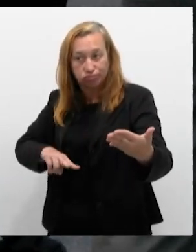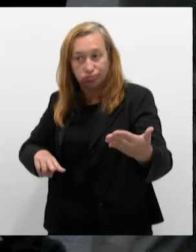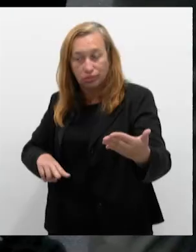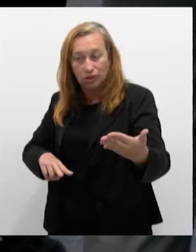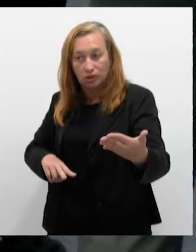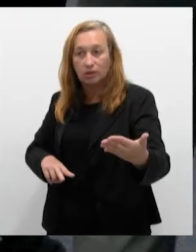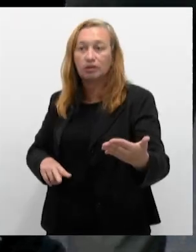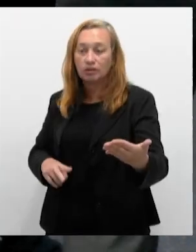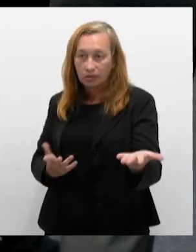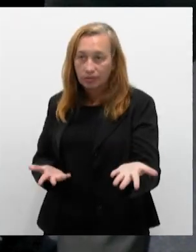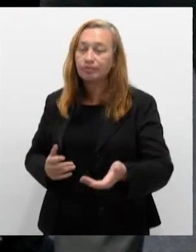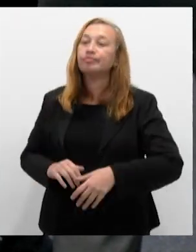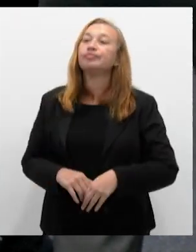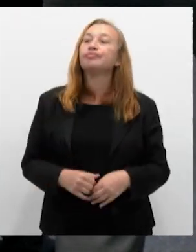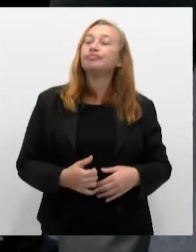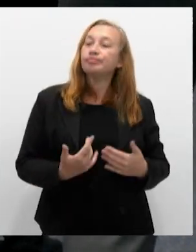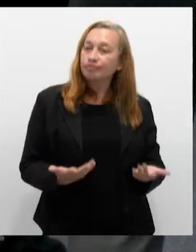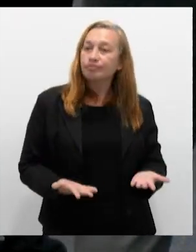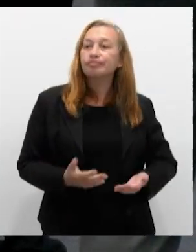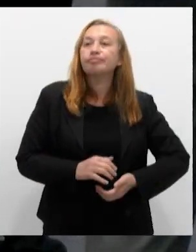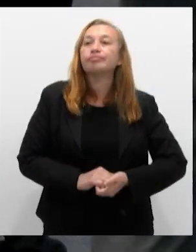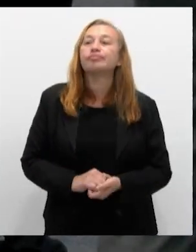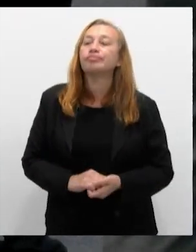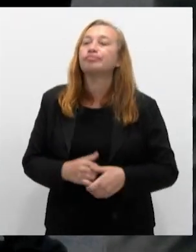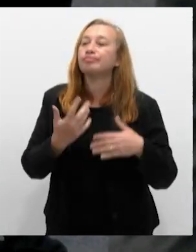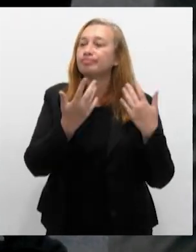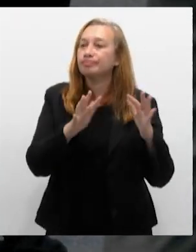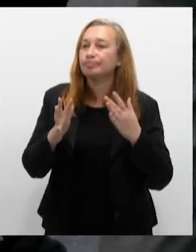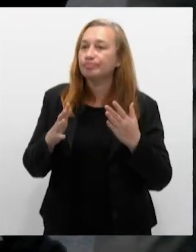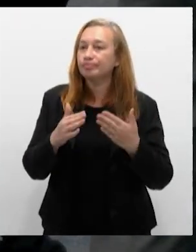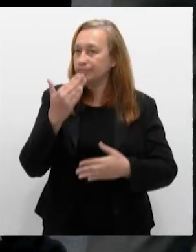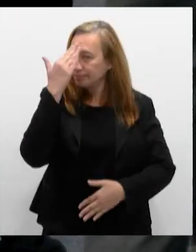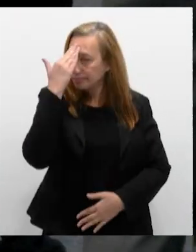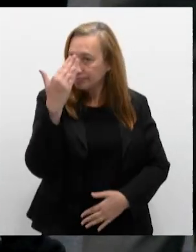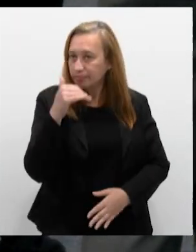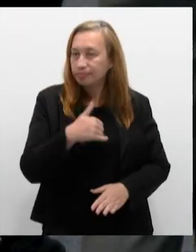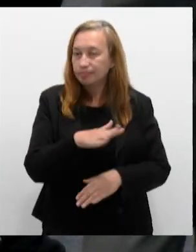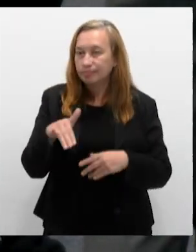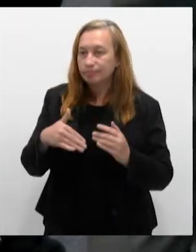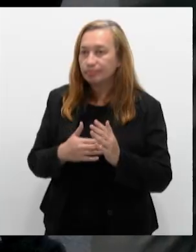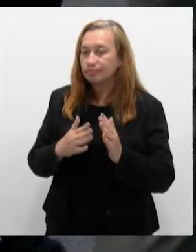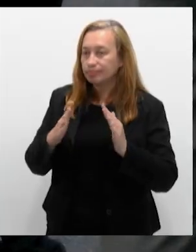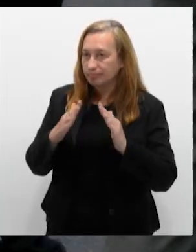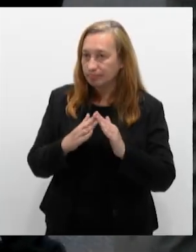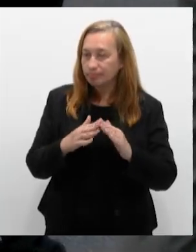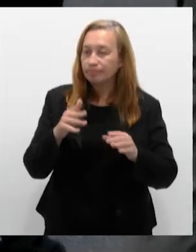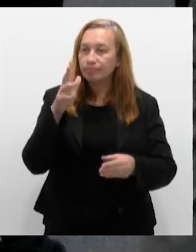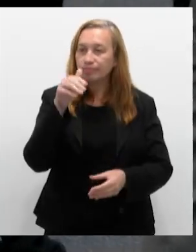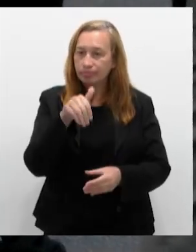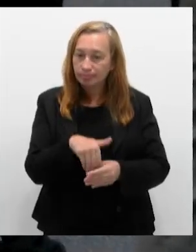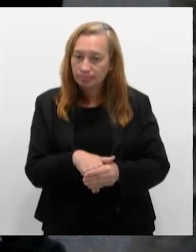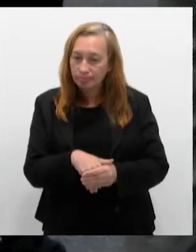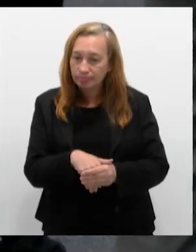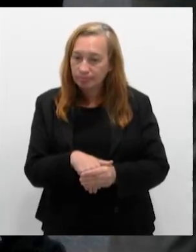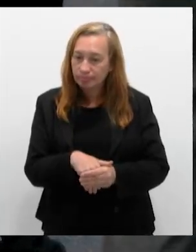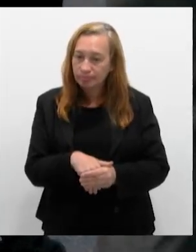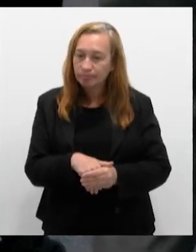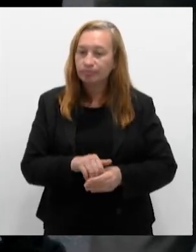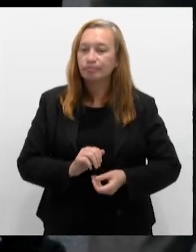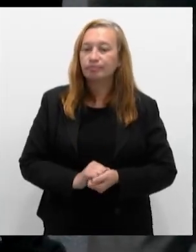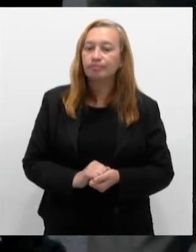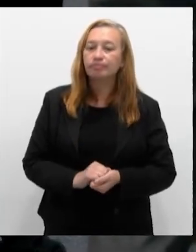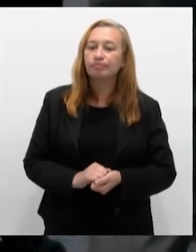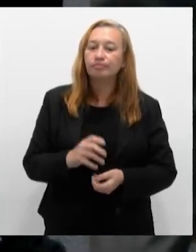qualidade enquanto profissional. Então, parabenizar e agradecer a todos da casa pela votação, não é, e